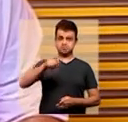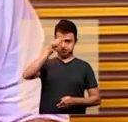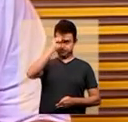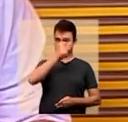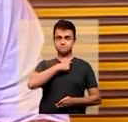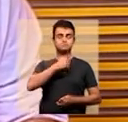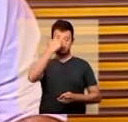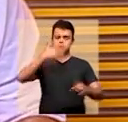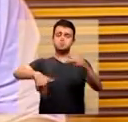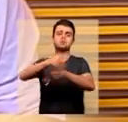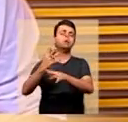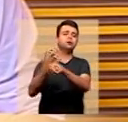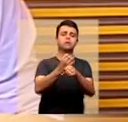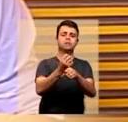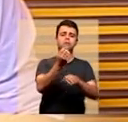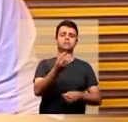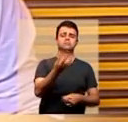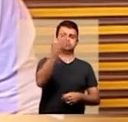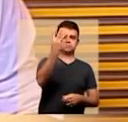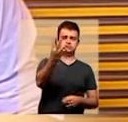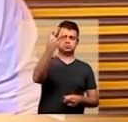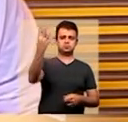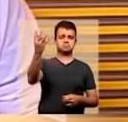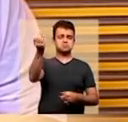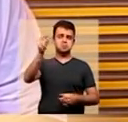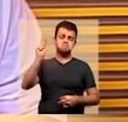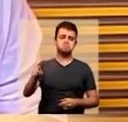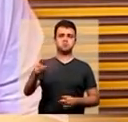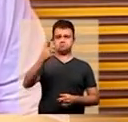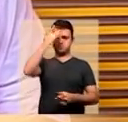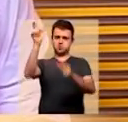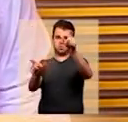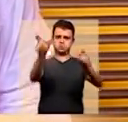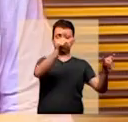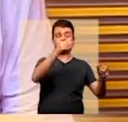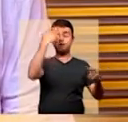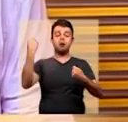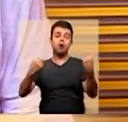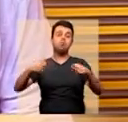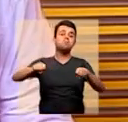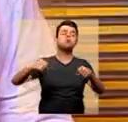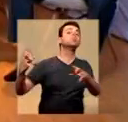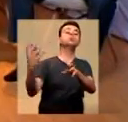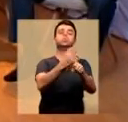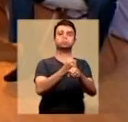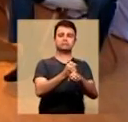E Rio Preto tem 446 mil habitantes e uma frota de veículos de